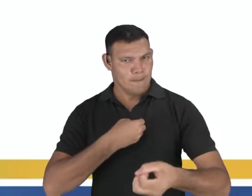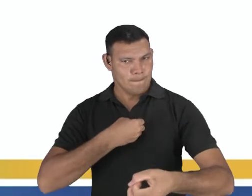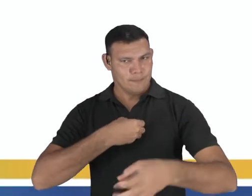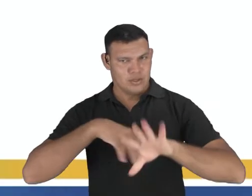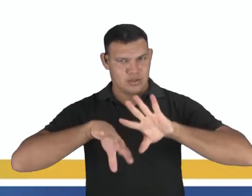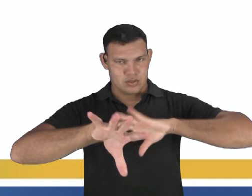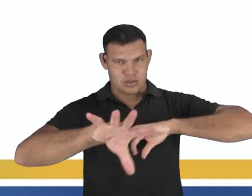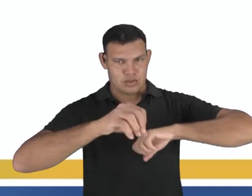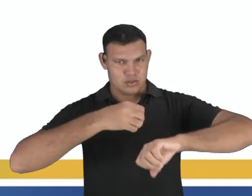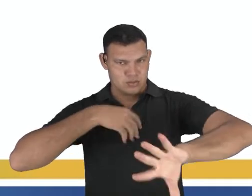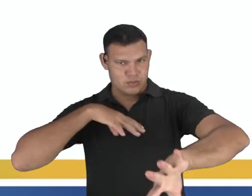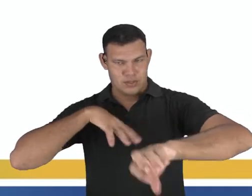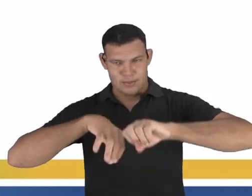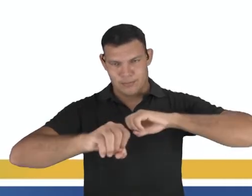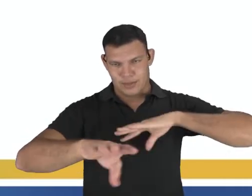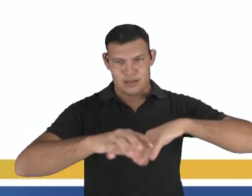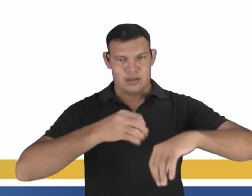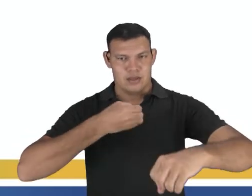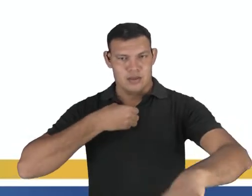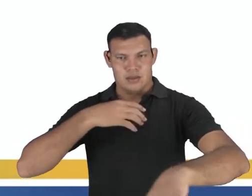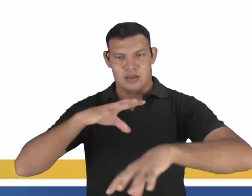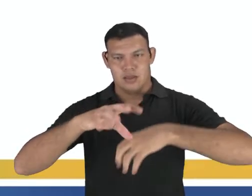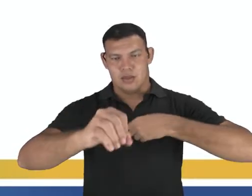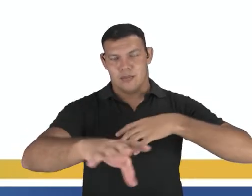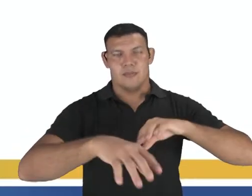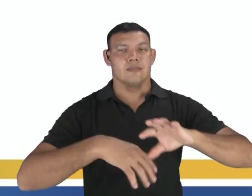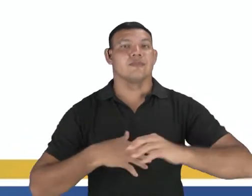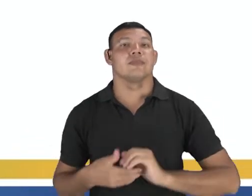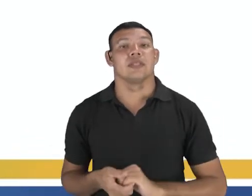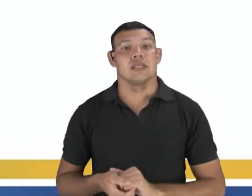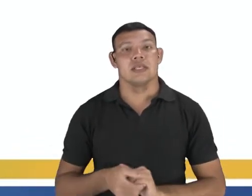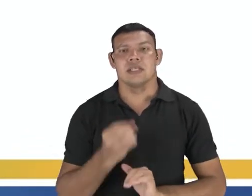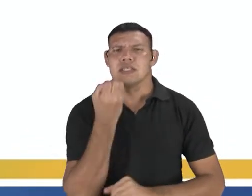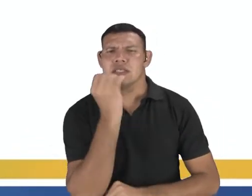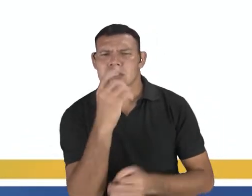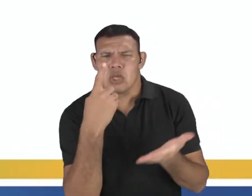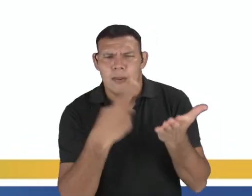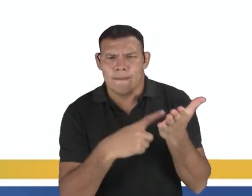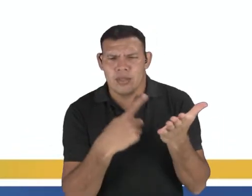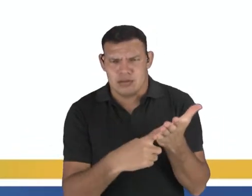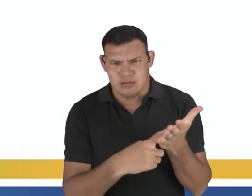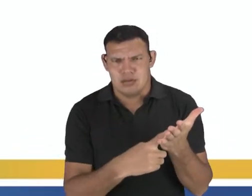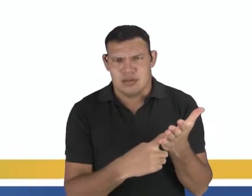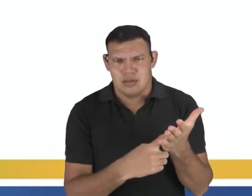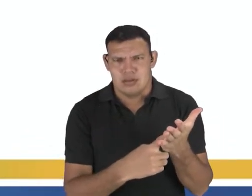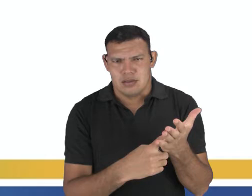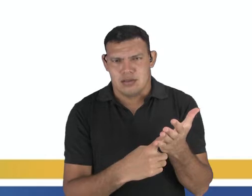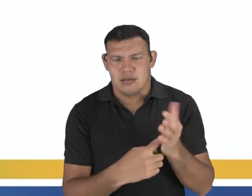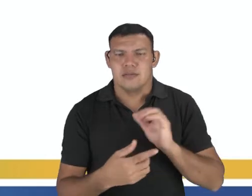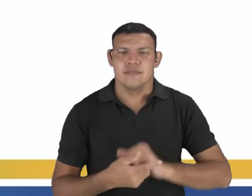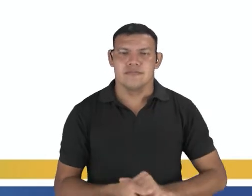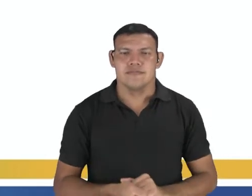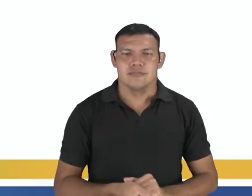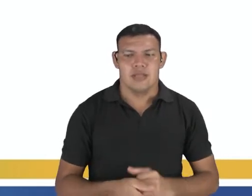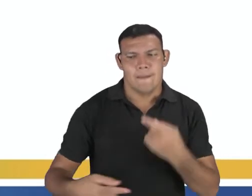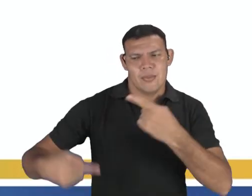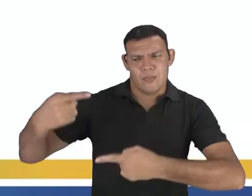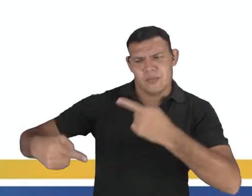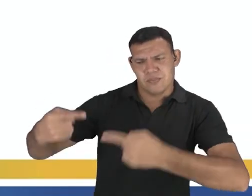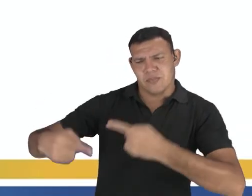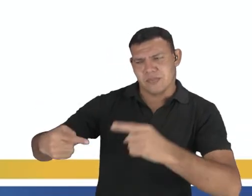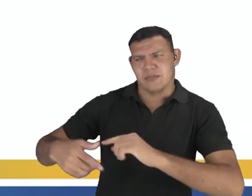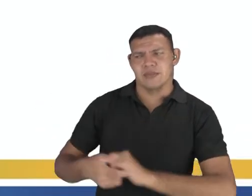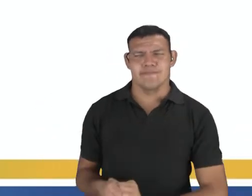Concorde para gerar empatia. Outra dica aí é você concordar. Quando você concorda, você está numa discussão,